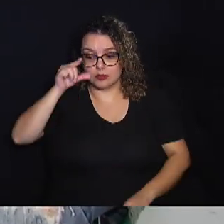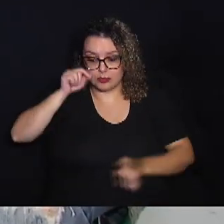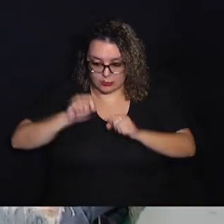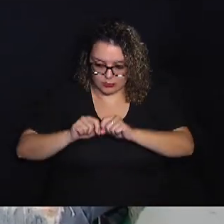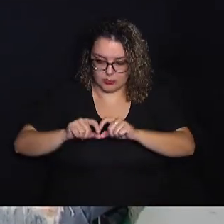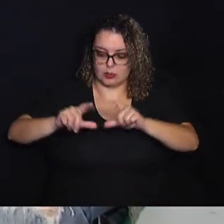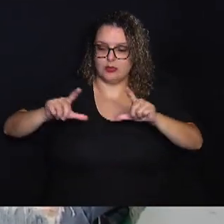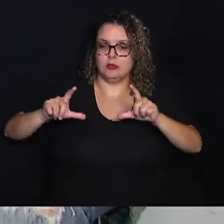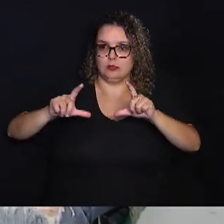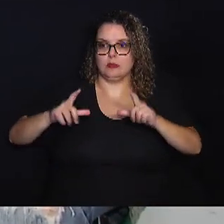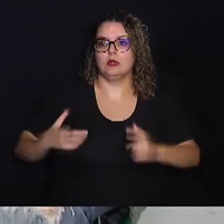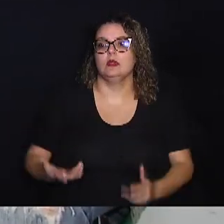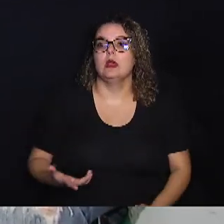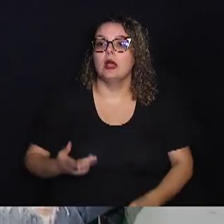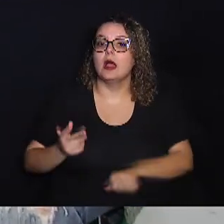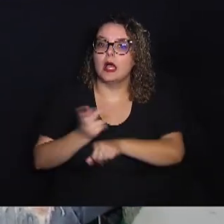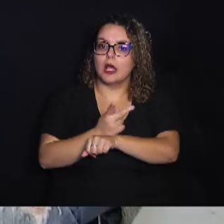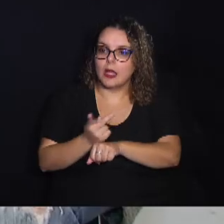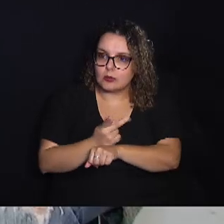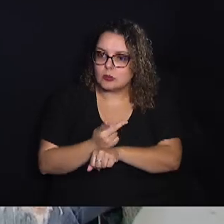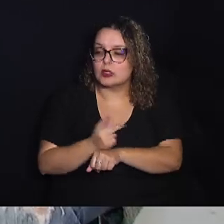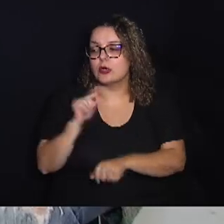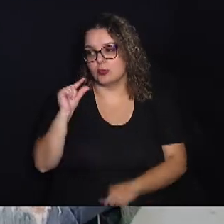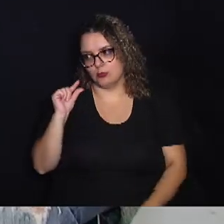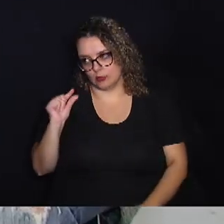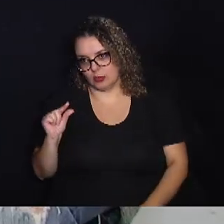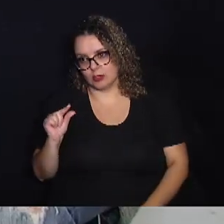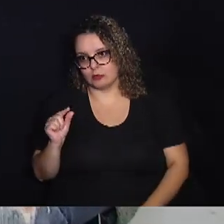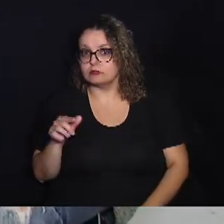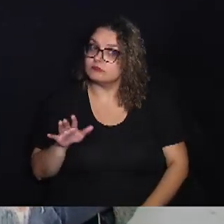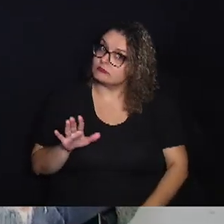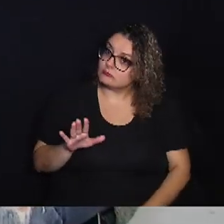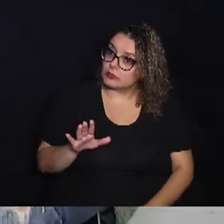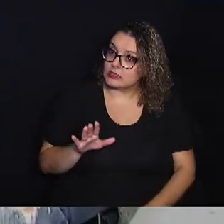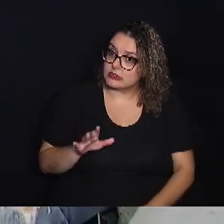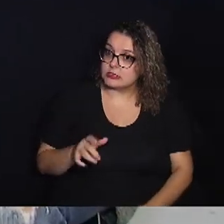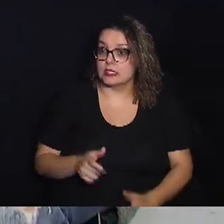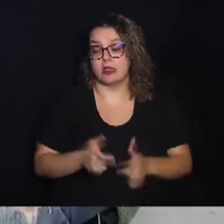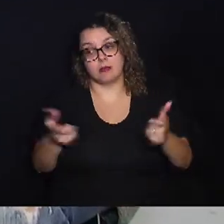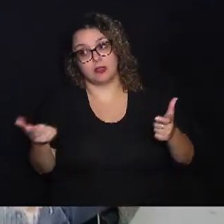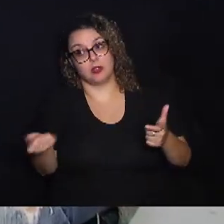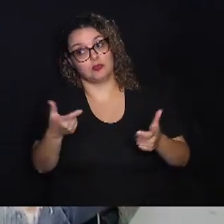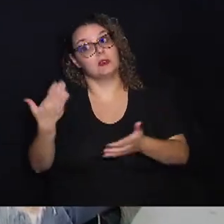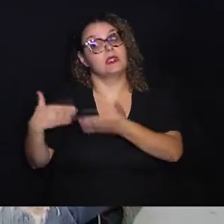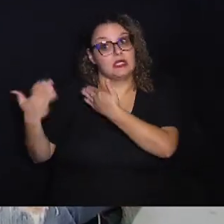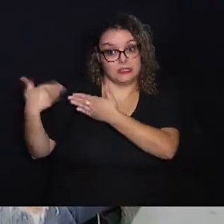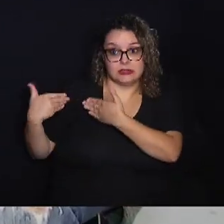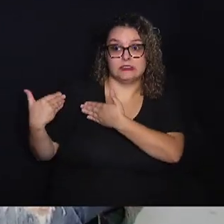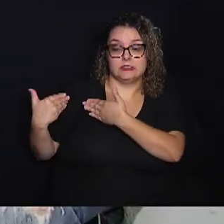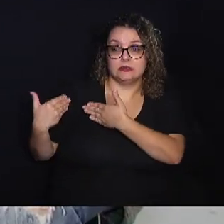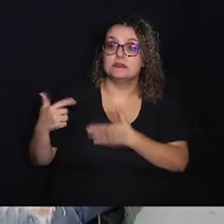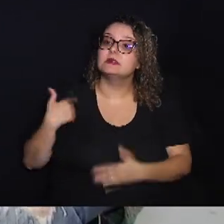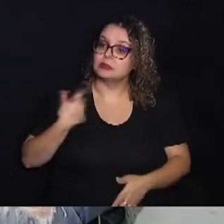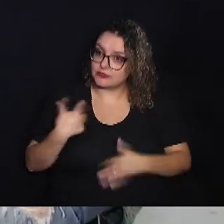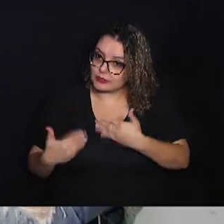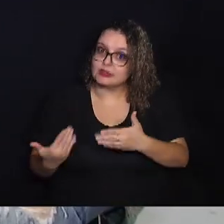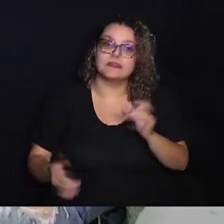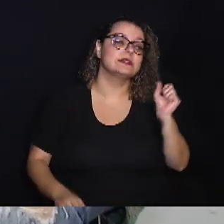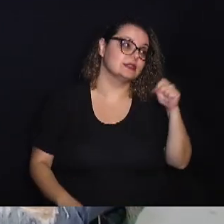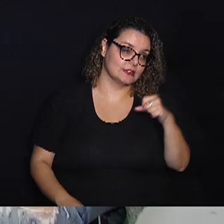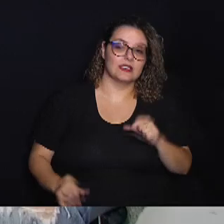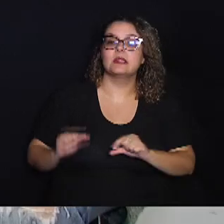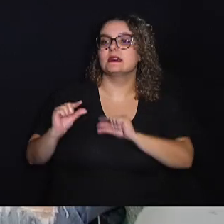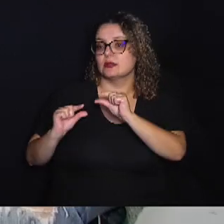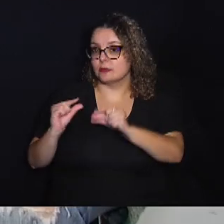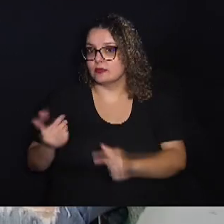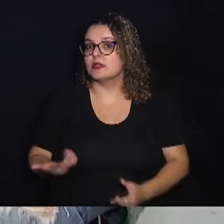ampliada. Né? A procura ainda é pequena, mas é maior do que era antes. Sim. Então nós estamos caminhando, mas ainda tem um pouquinho